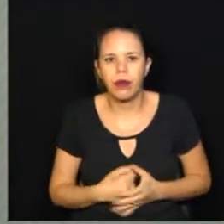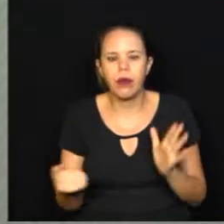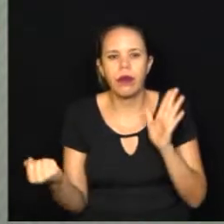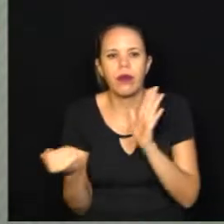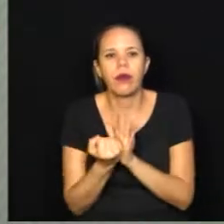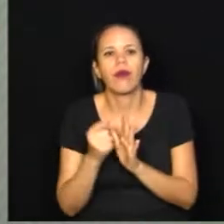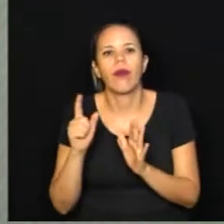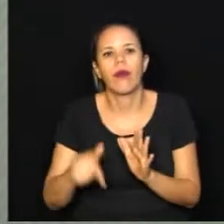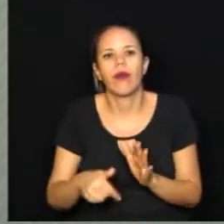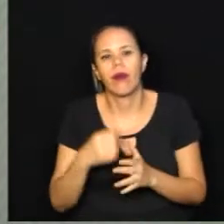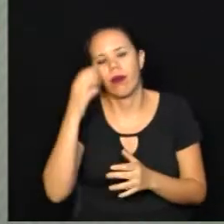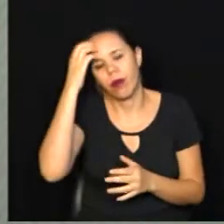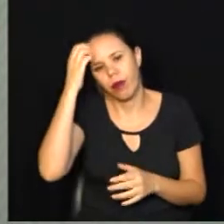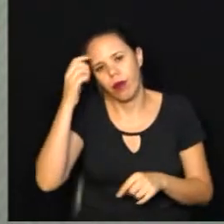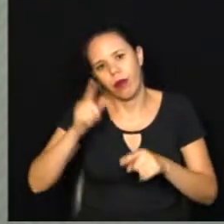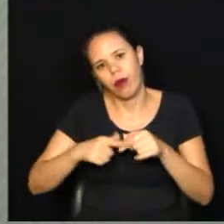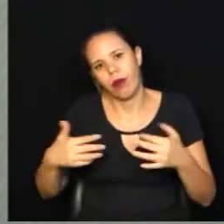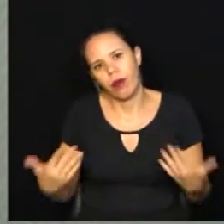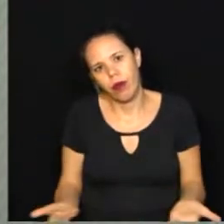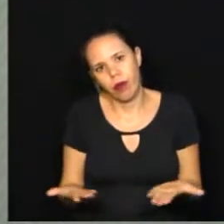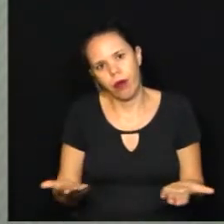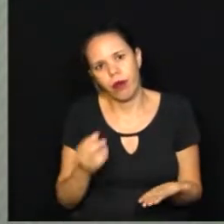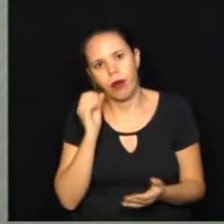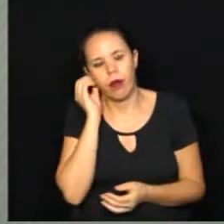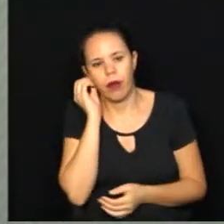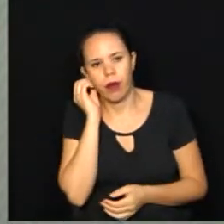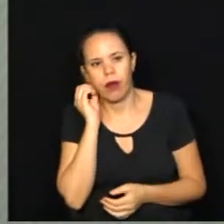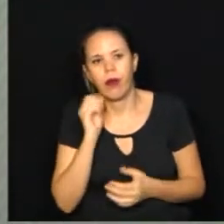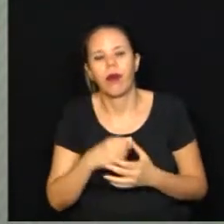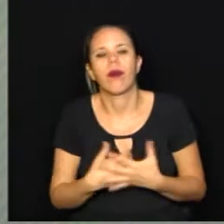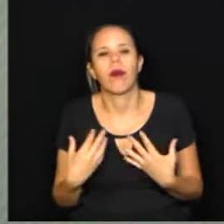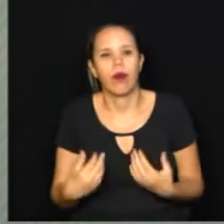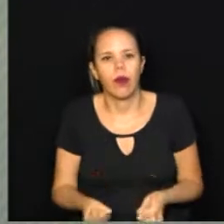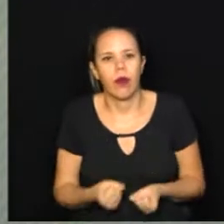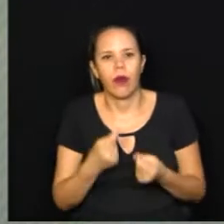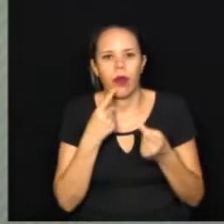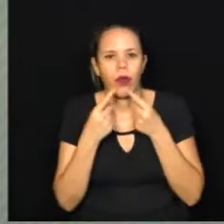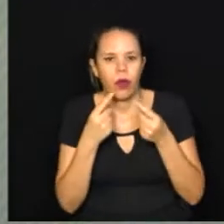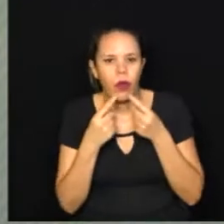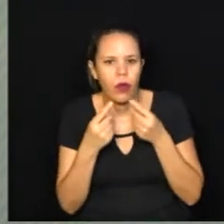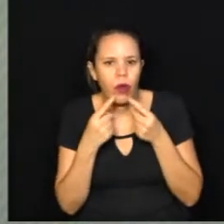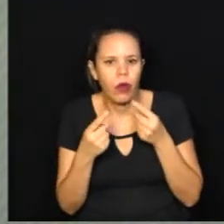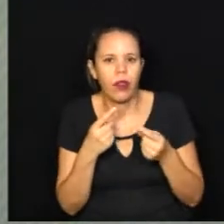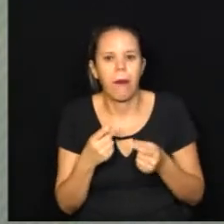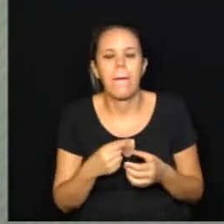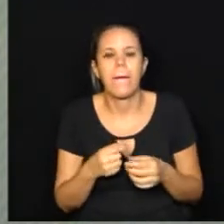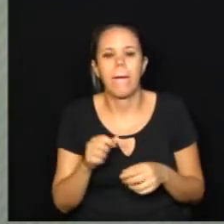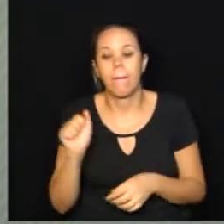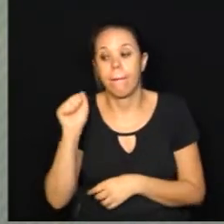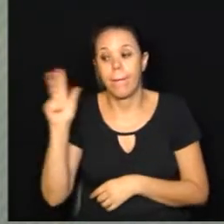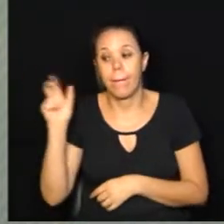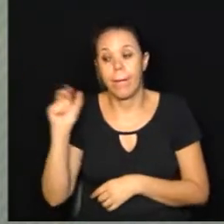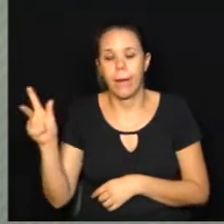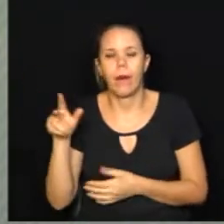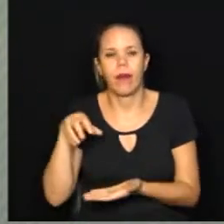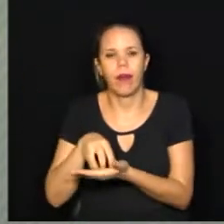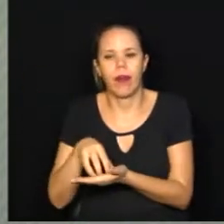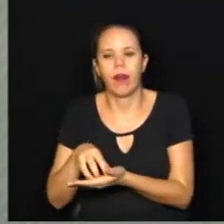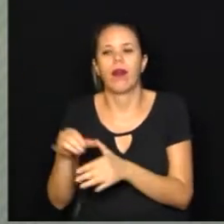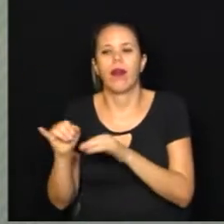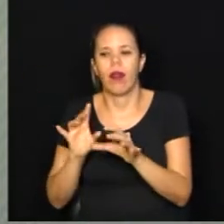protocolaremos esse material ainda hoje, e aí vamos dialogar intensamente com a Anvisa, para que